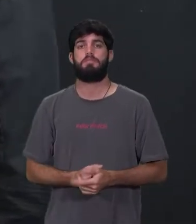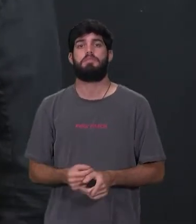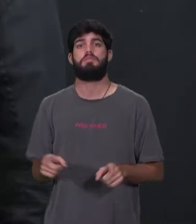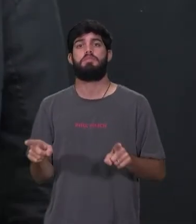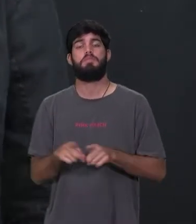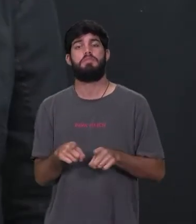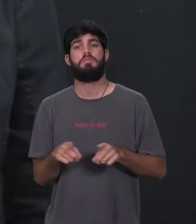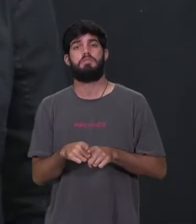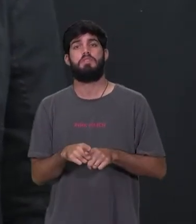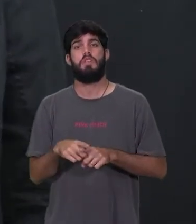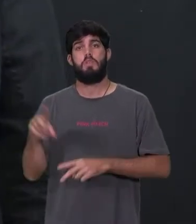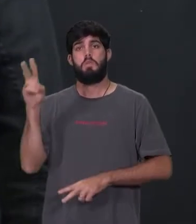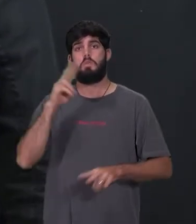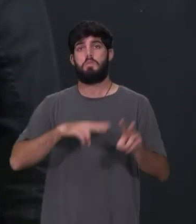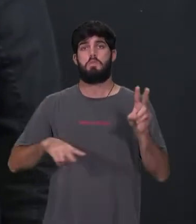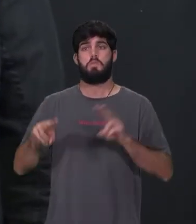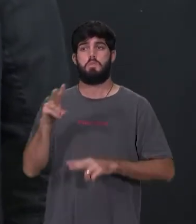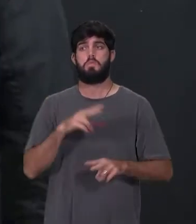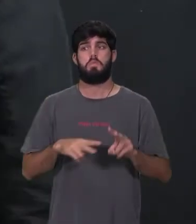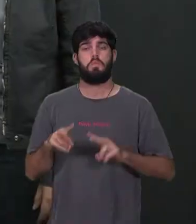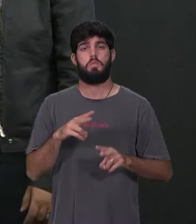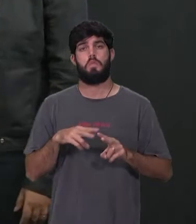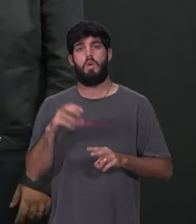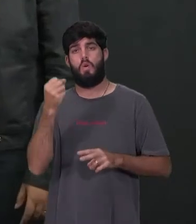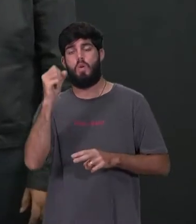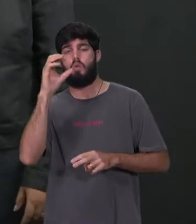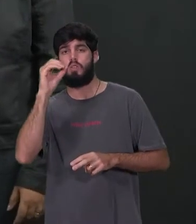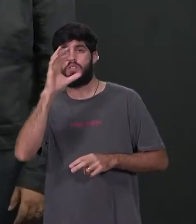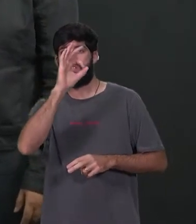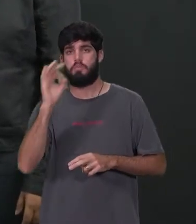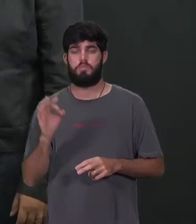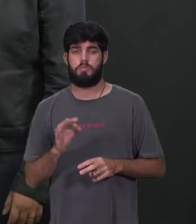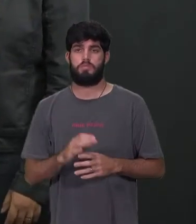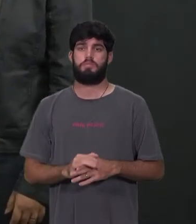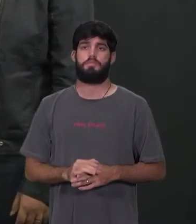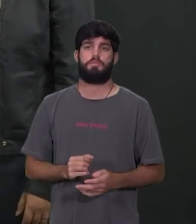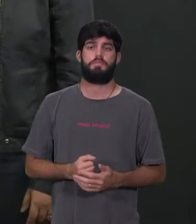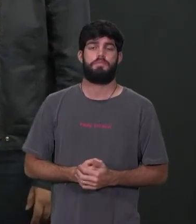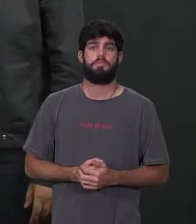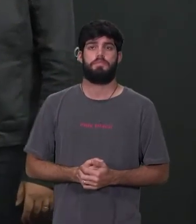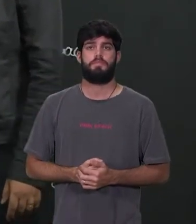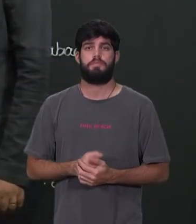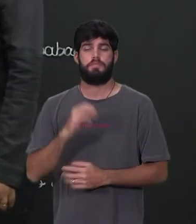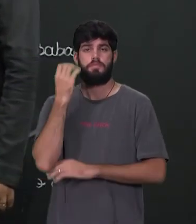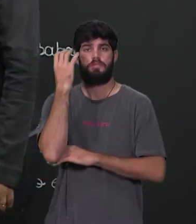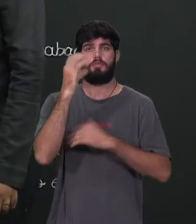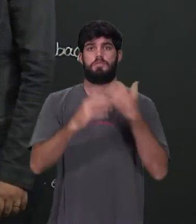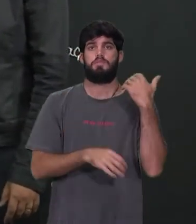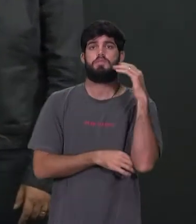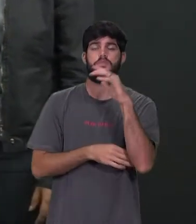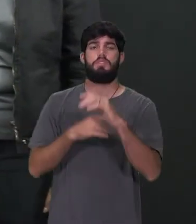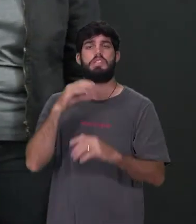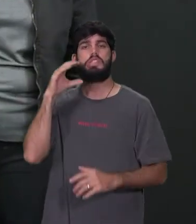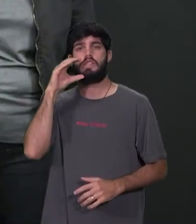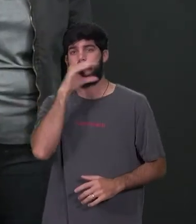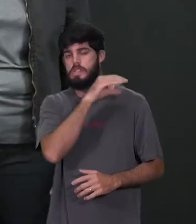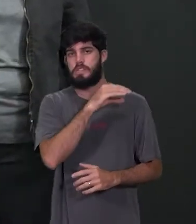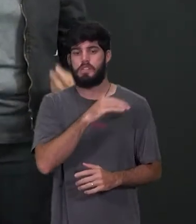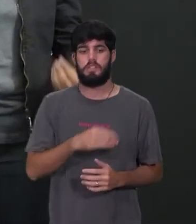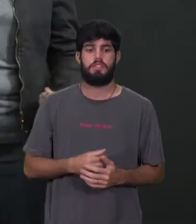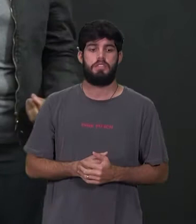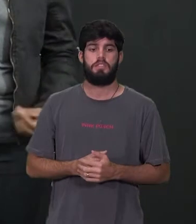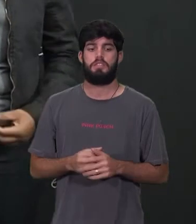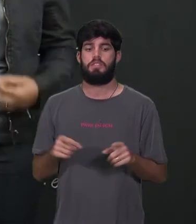umidade do ar é muito grande, chega a 80%. Então a gente categoriza aí a floresta amazônica como um clima quente e